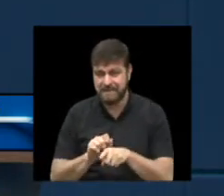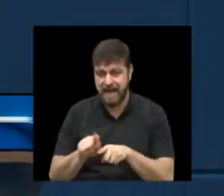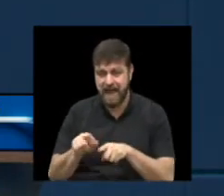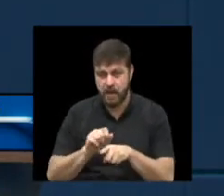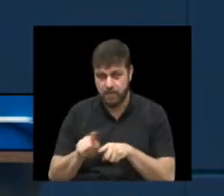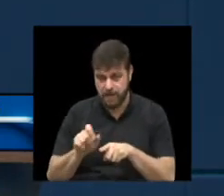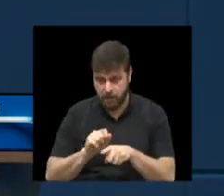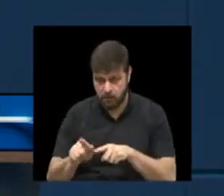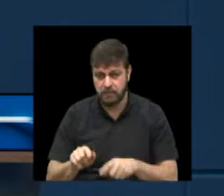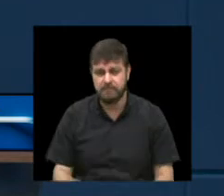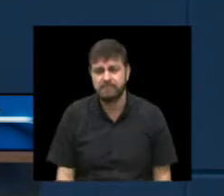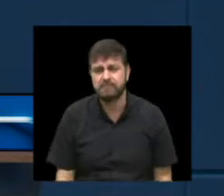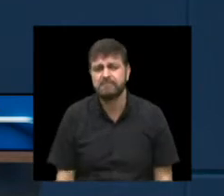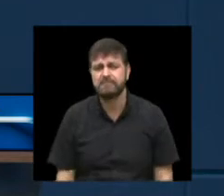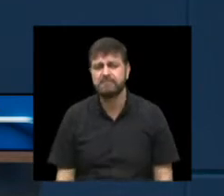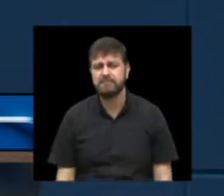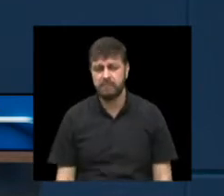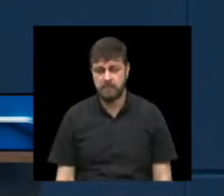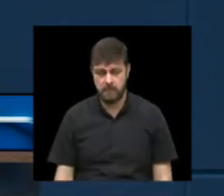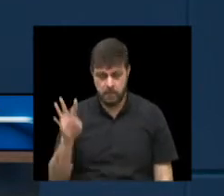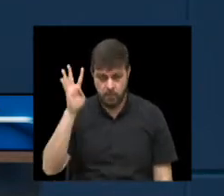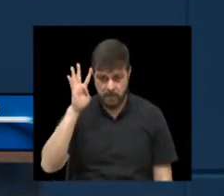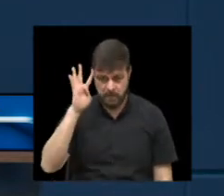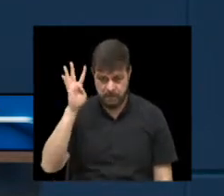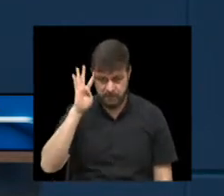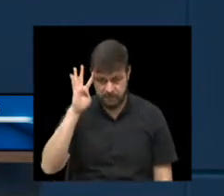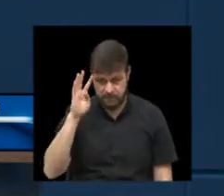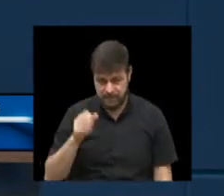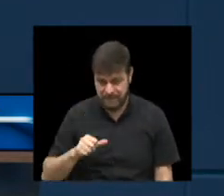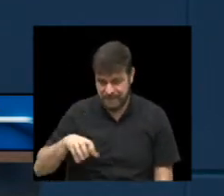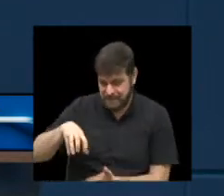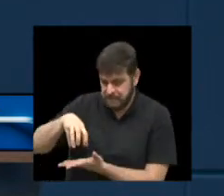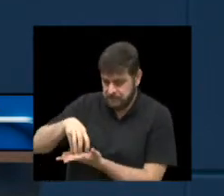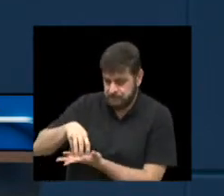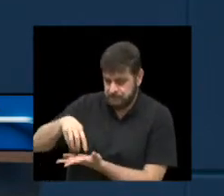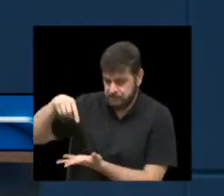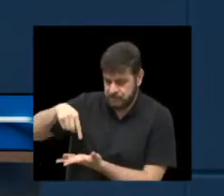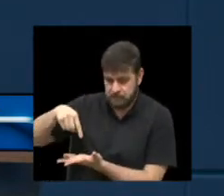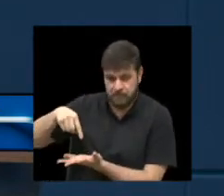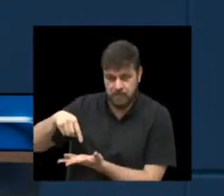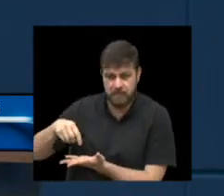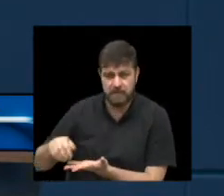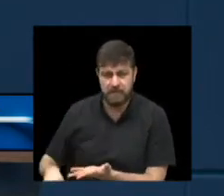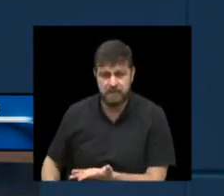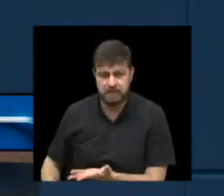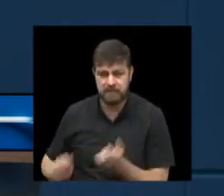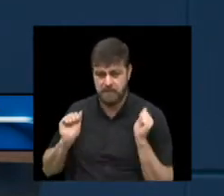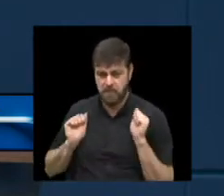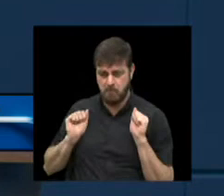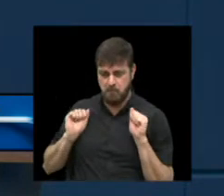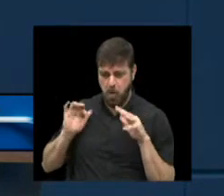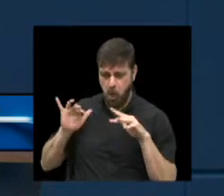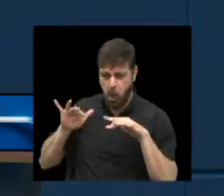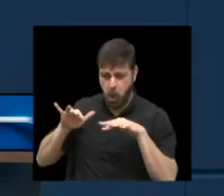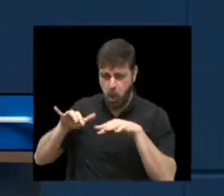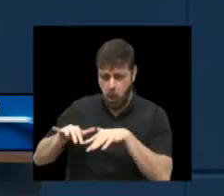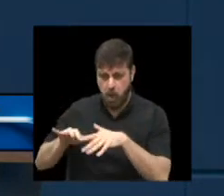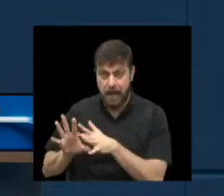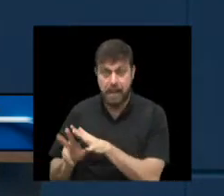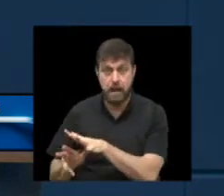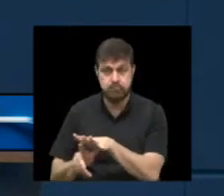última quarta-feira, a sede dele, que fica ali no Parque Ecológico, foi invadida por ladrões